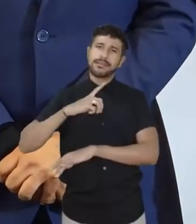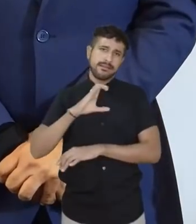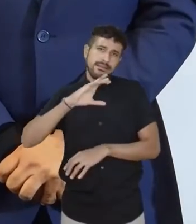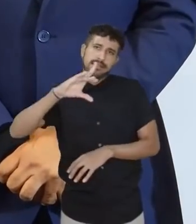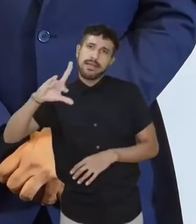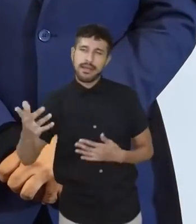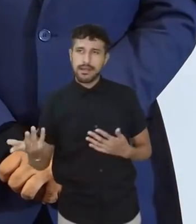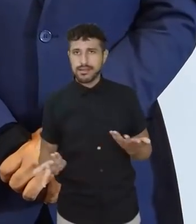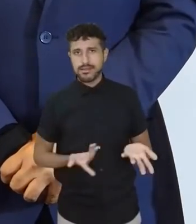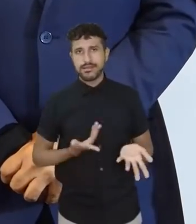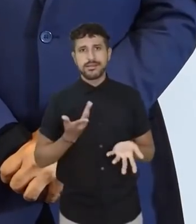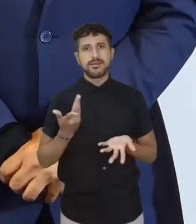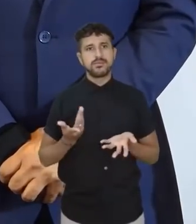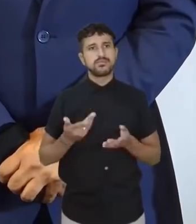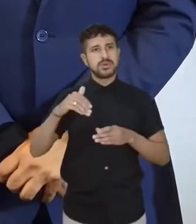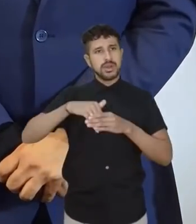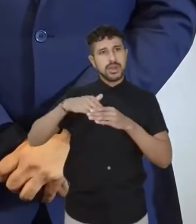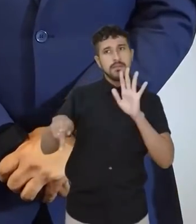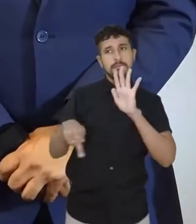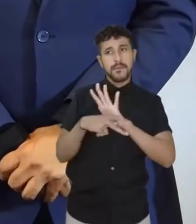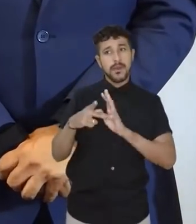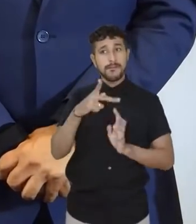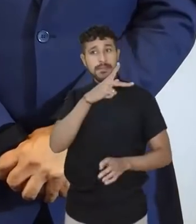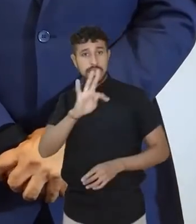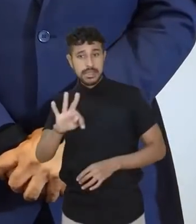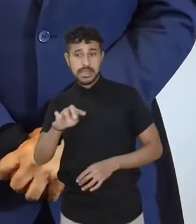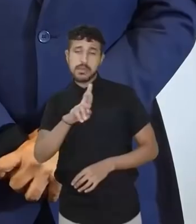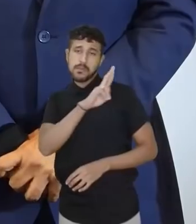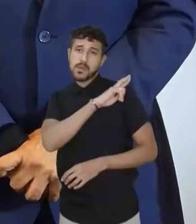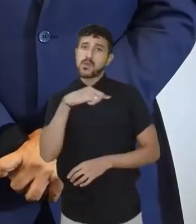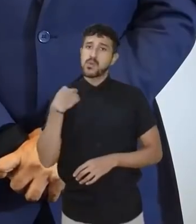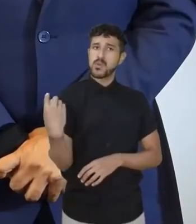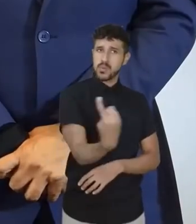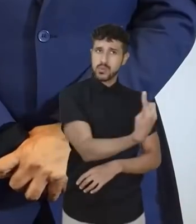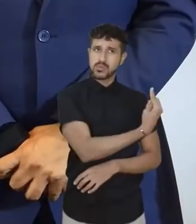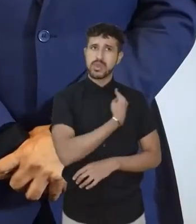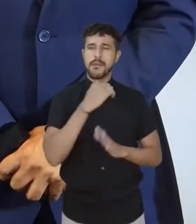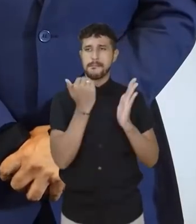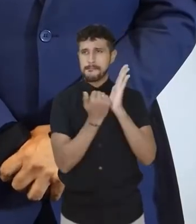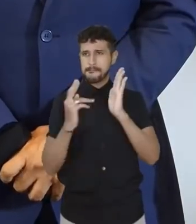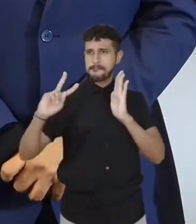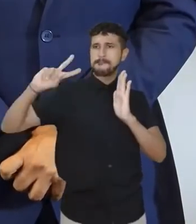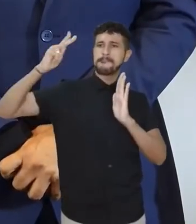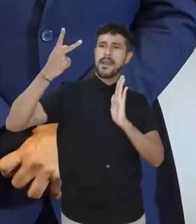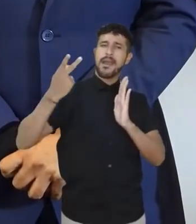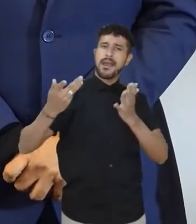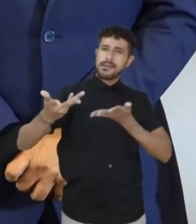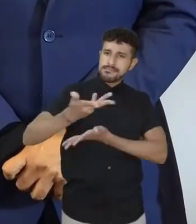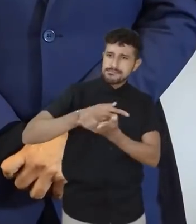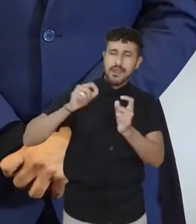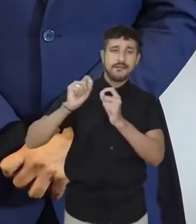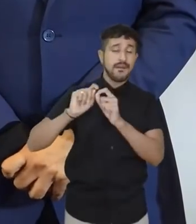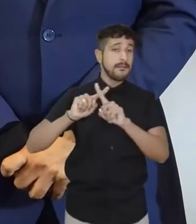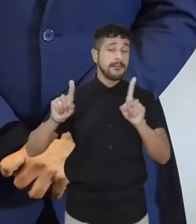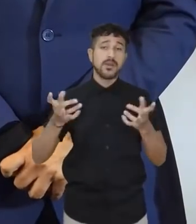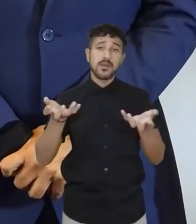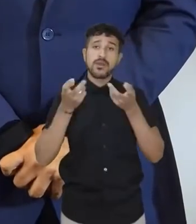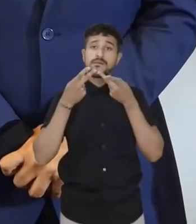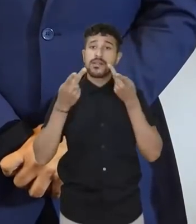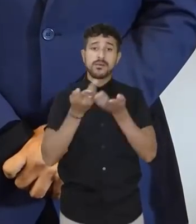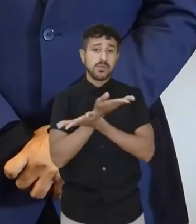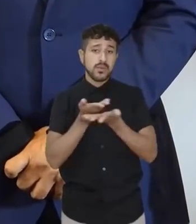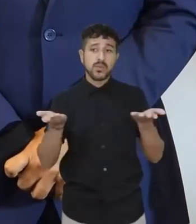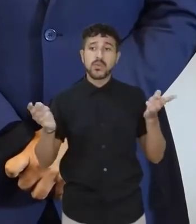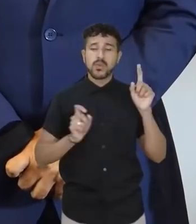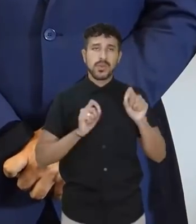como a candidatura é do PT, cabe a nós uma responsabilidade maior de puxar, né, de fazer. Mas o que eu quero dizer é o seguinte: